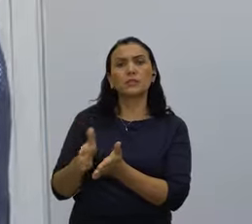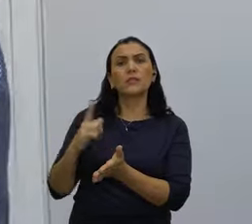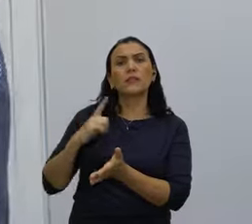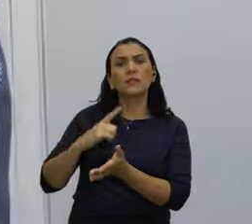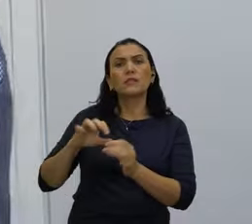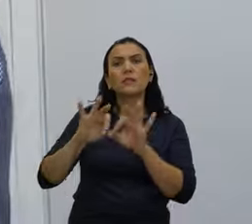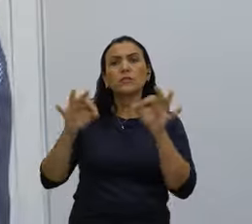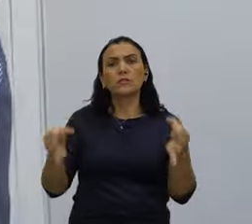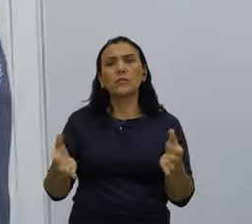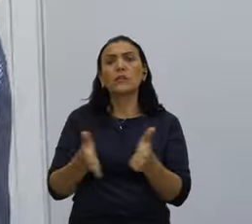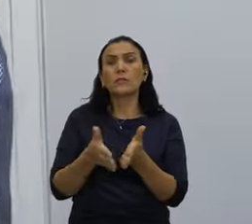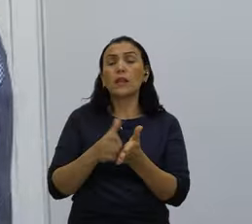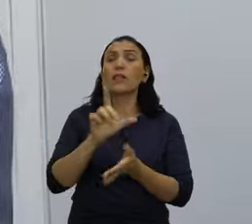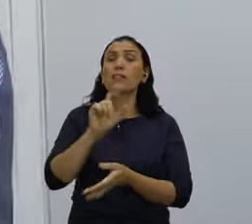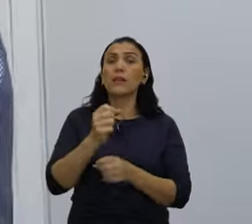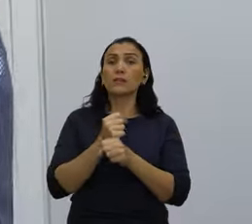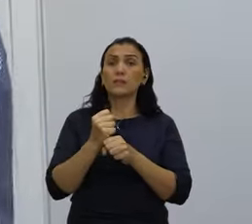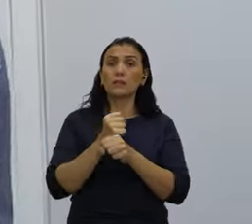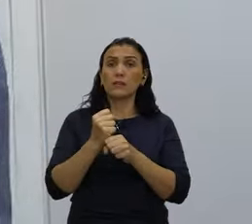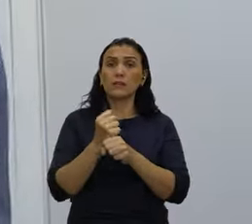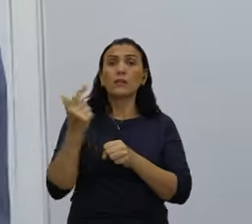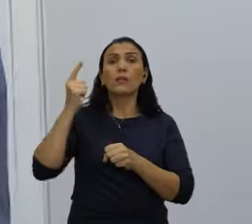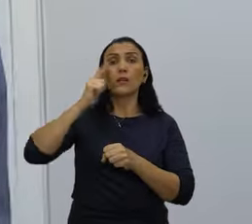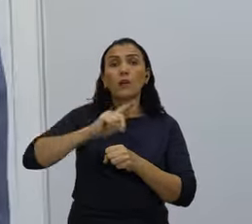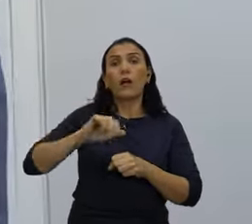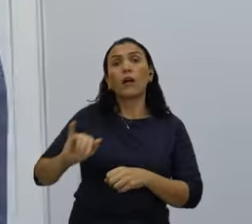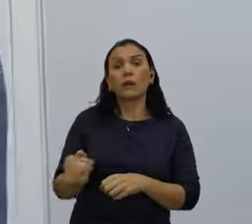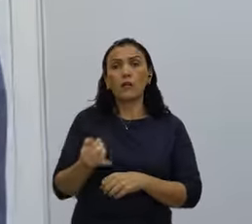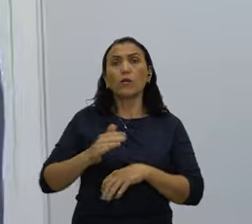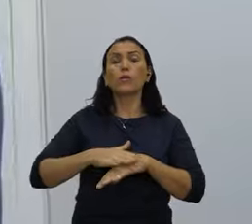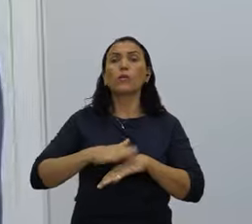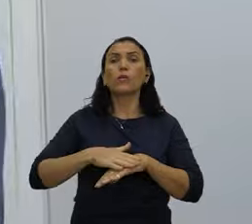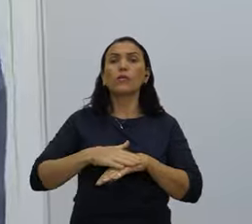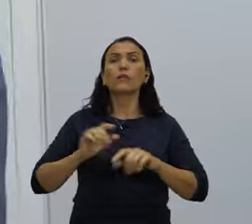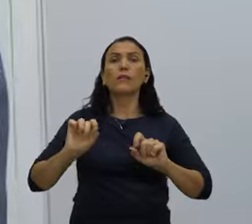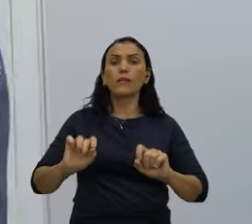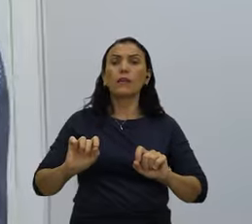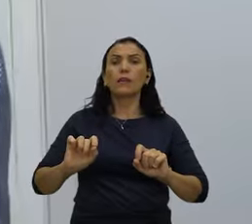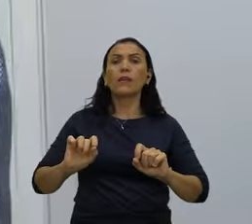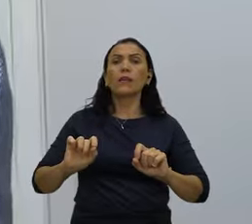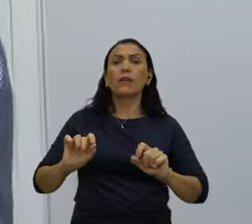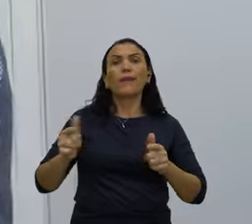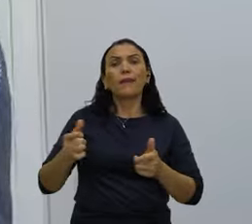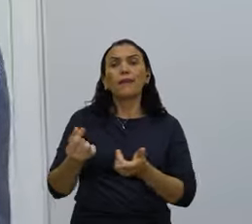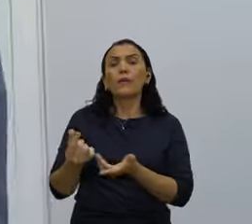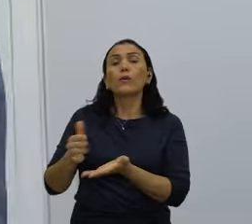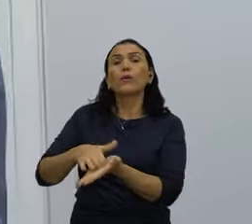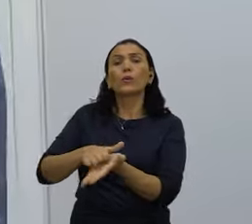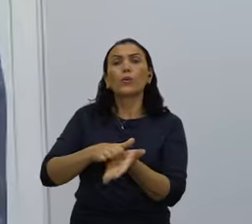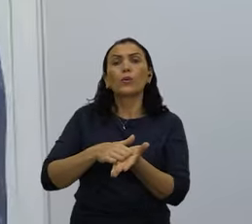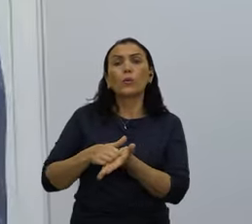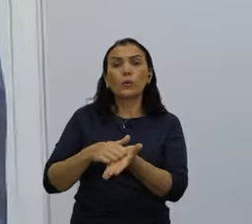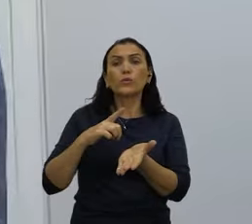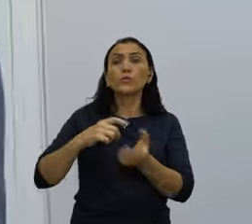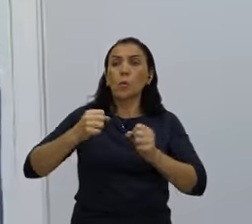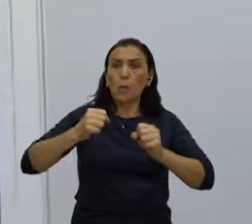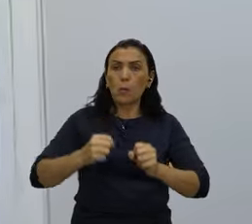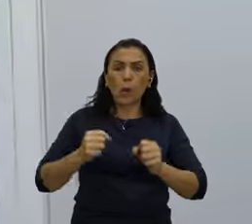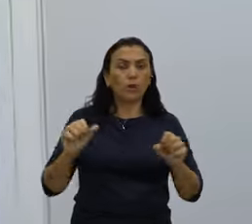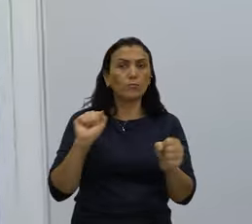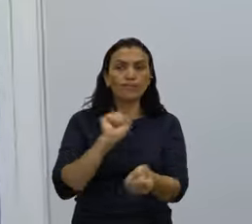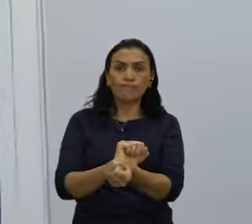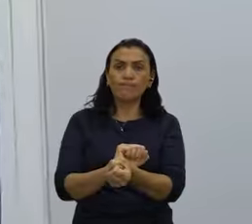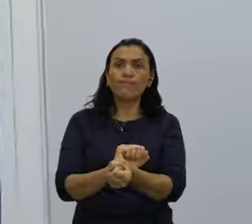ainda mais 5, 10 anos, tramitando e com custos para o erário, pudesse